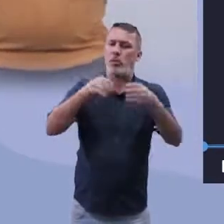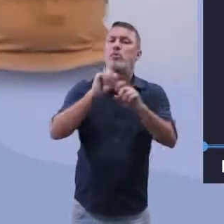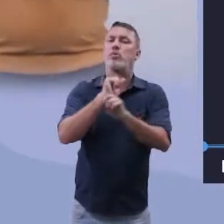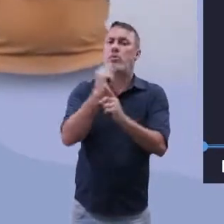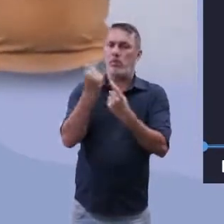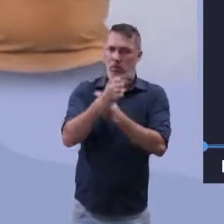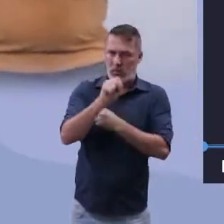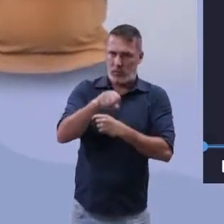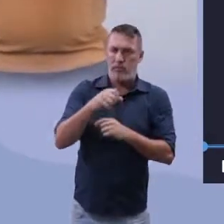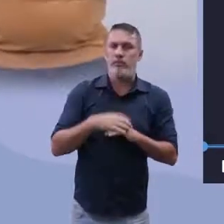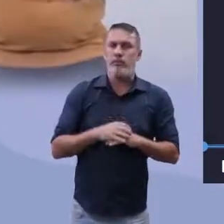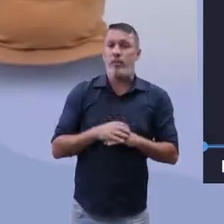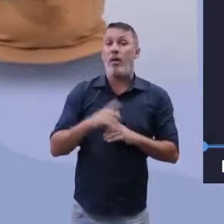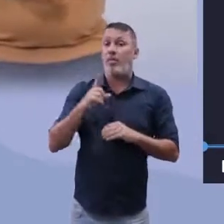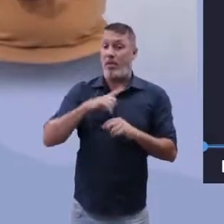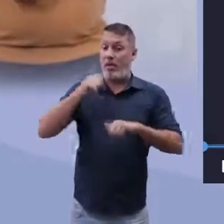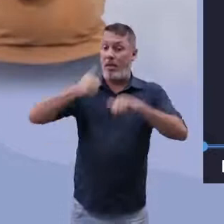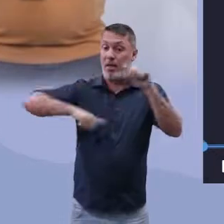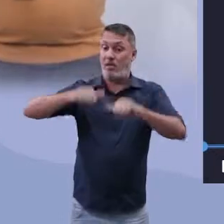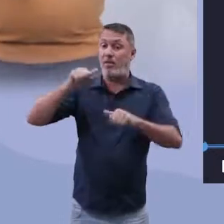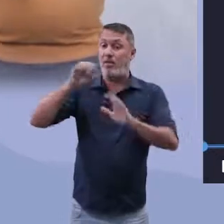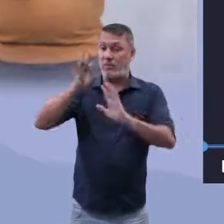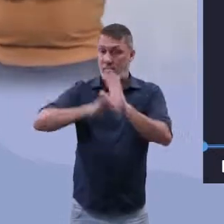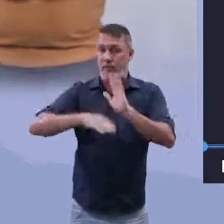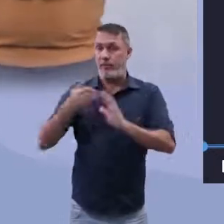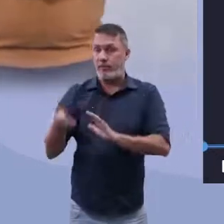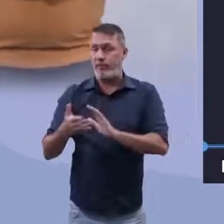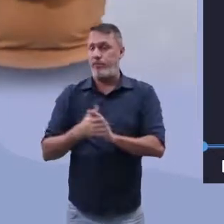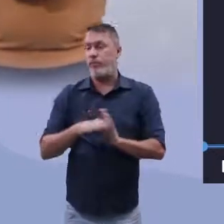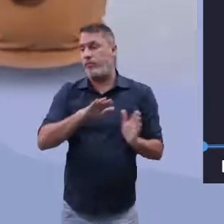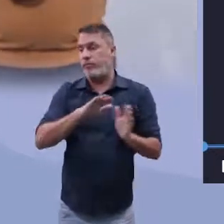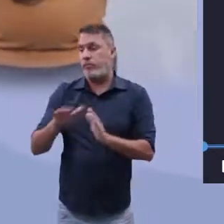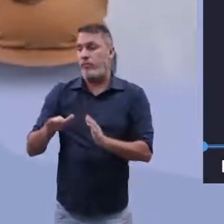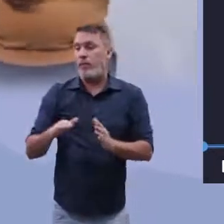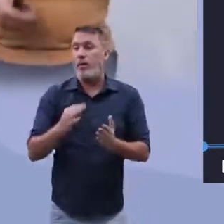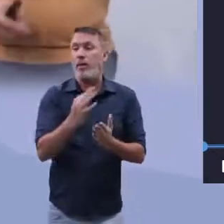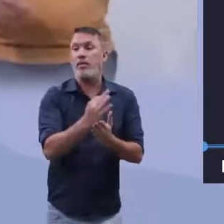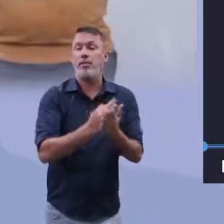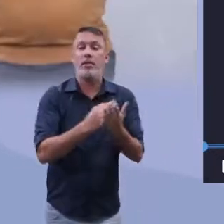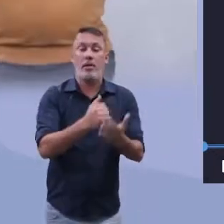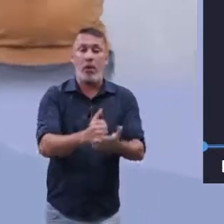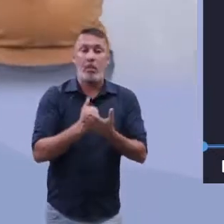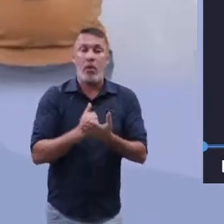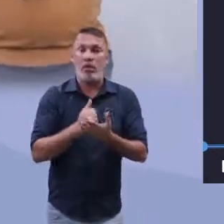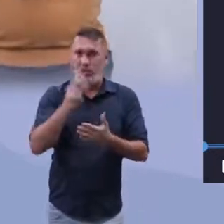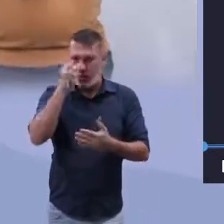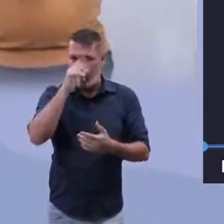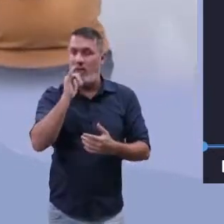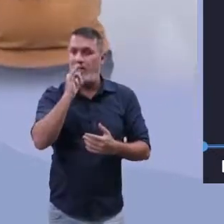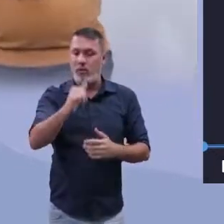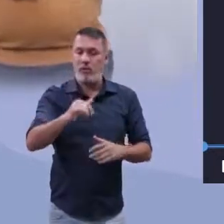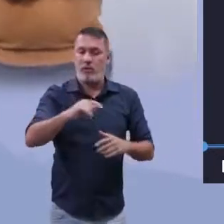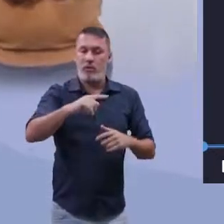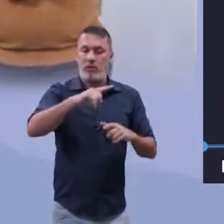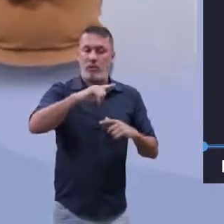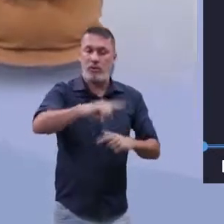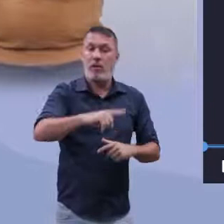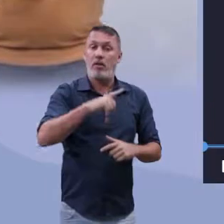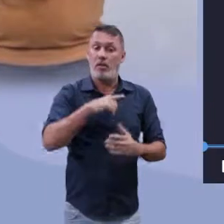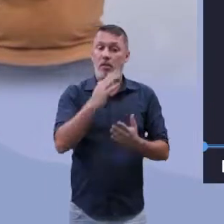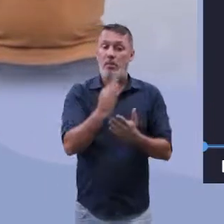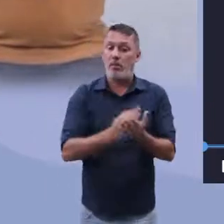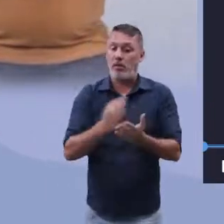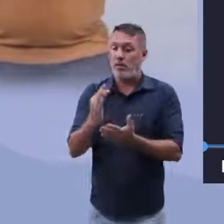é basicamente isso que nós temos que analisar dentro do texto. Texto de apoio, volto a dizer, o texto de apoio geralmente são